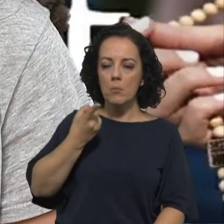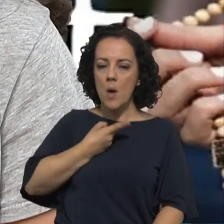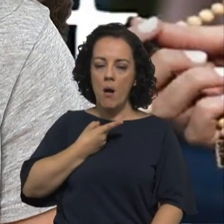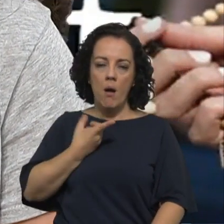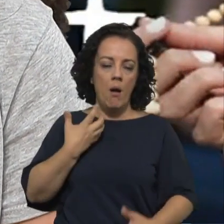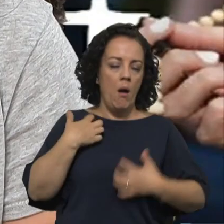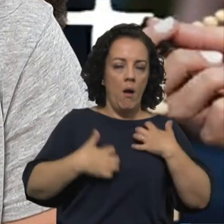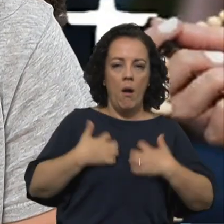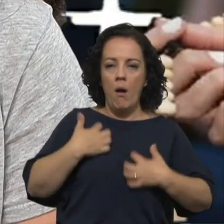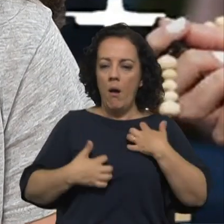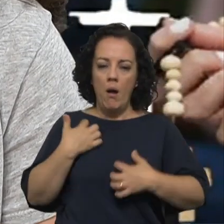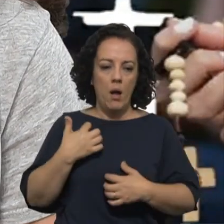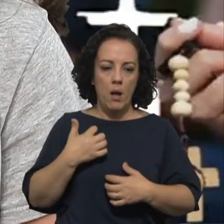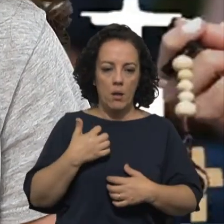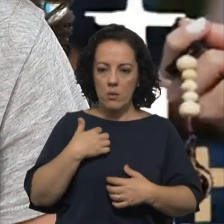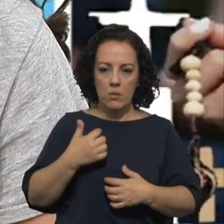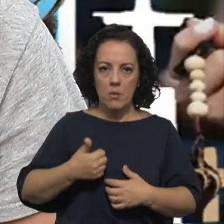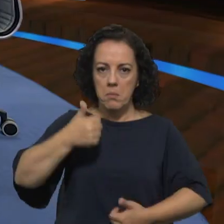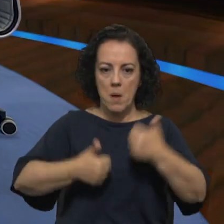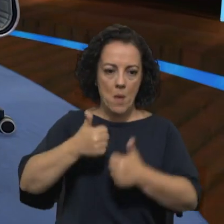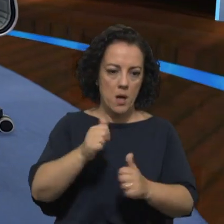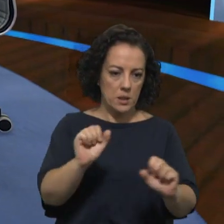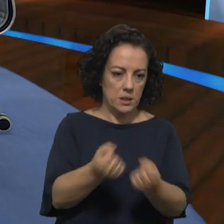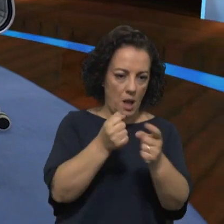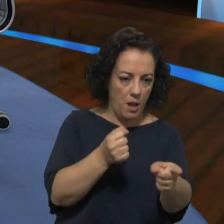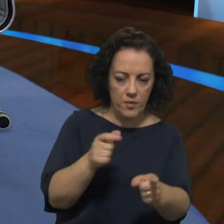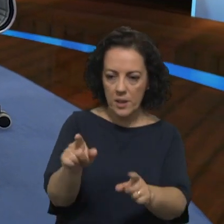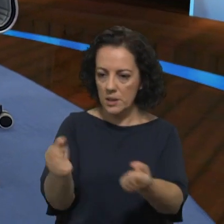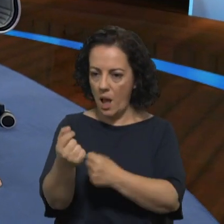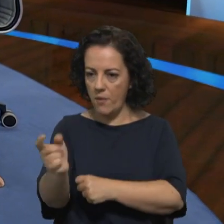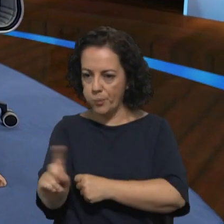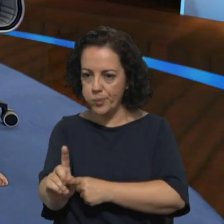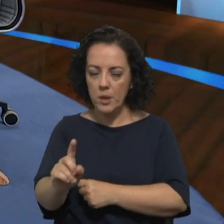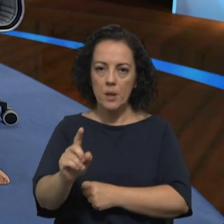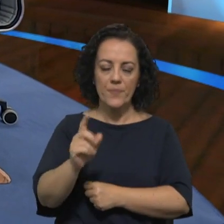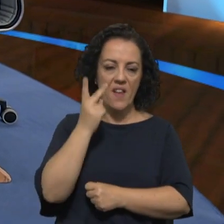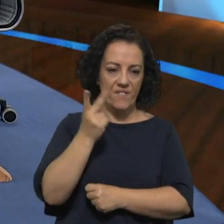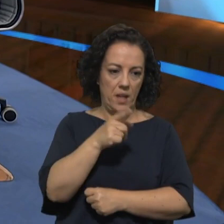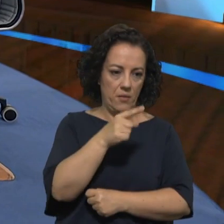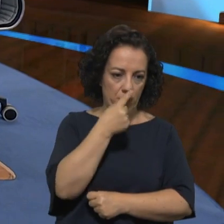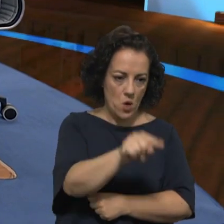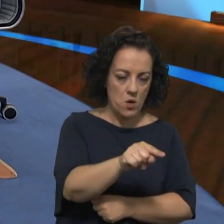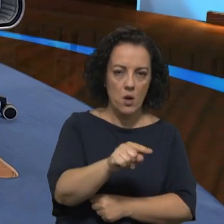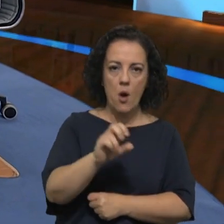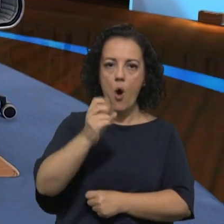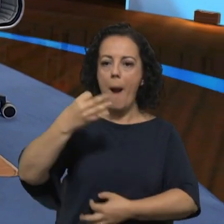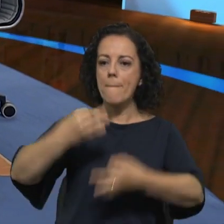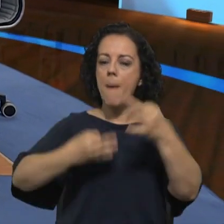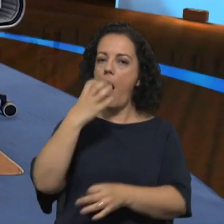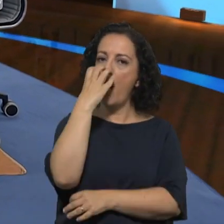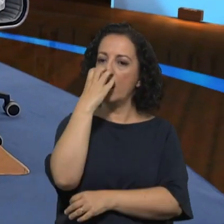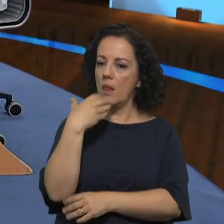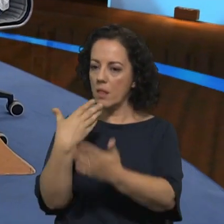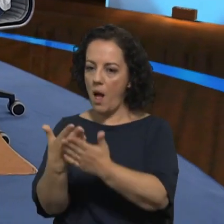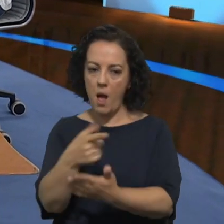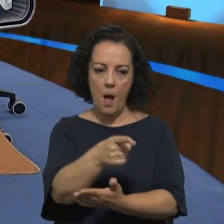vive e quem não vive, quem vai ter acesso a um ventilador e quem não vai. Isto mexeu muito com toda a gente. O